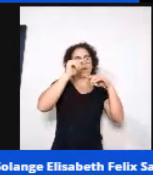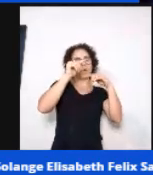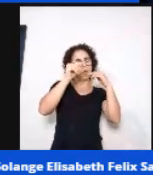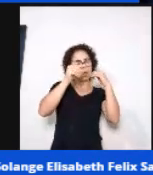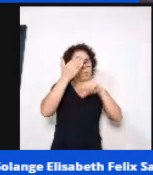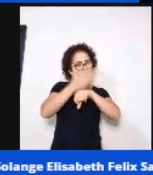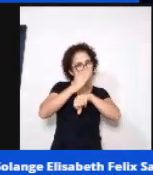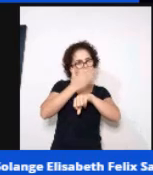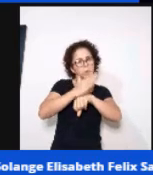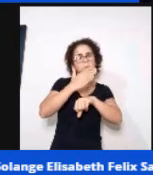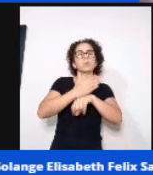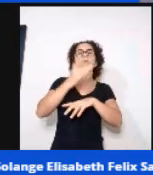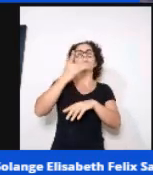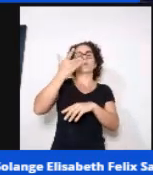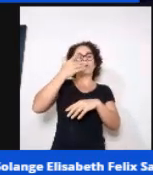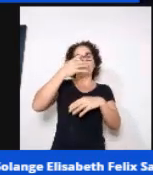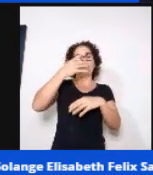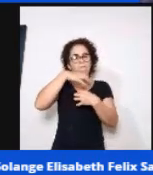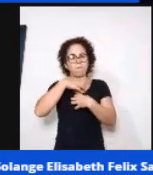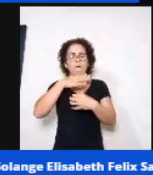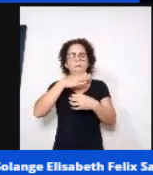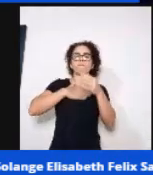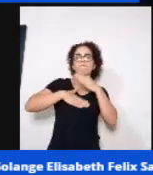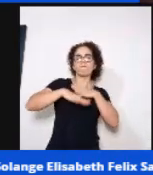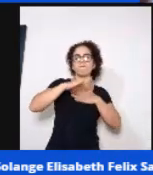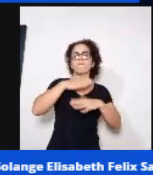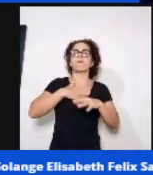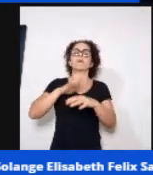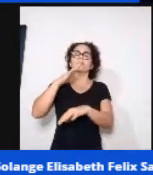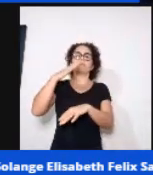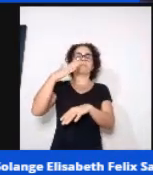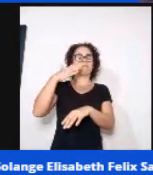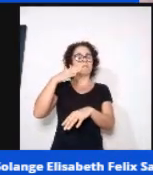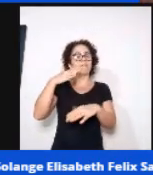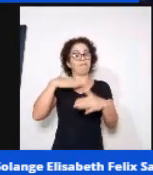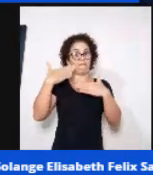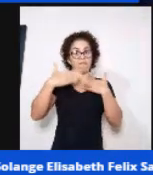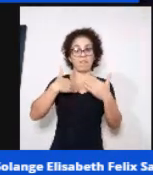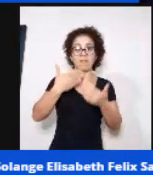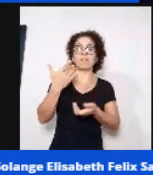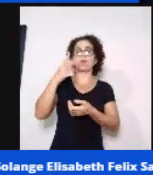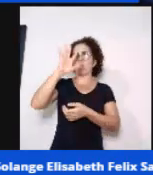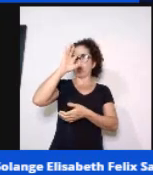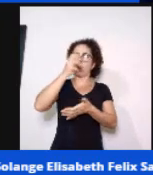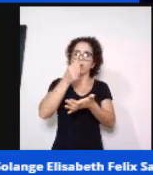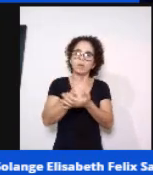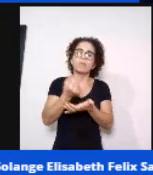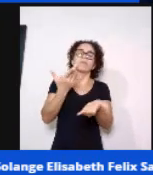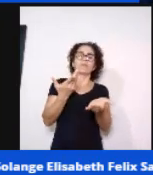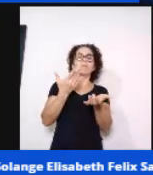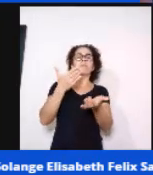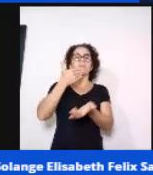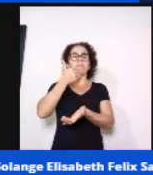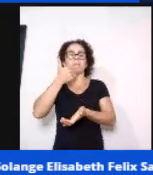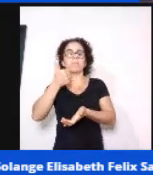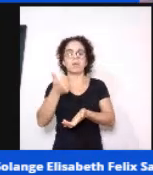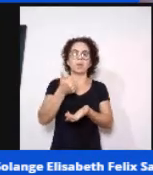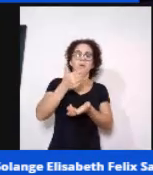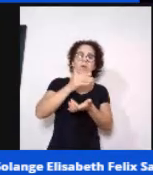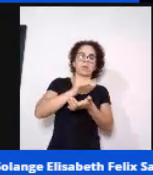felicidade, de entender e de ir atrás dos meus objetivos, de tomada de decisão, de melhoras significativas de